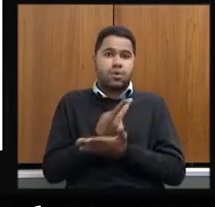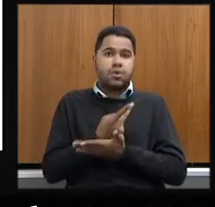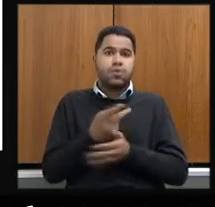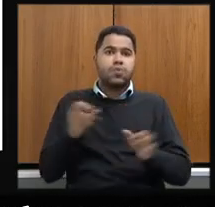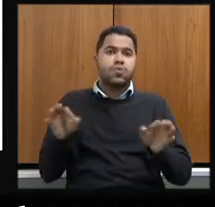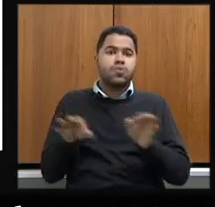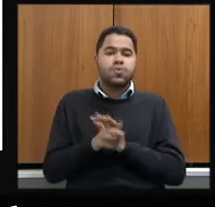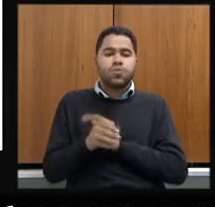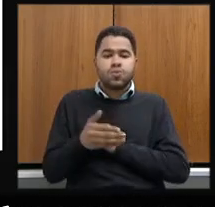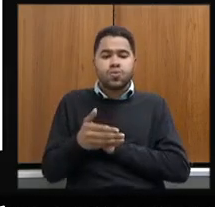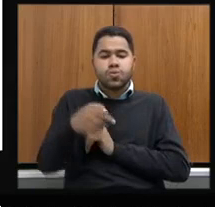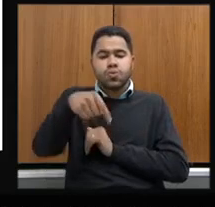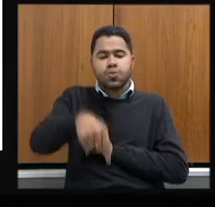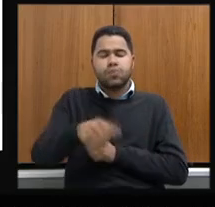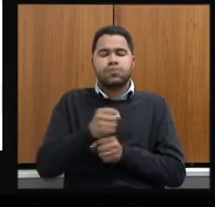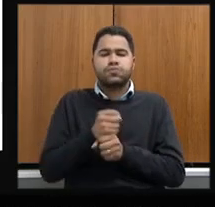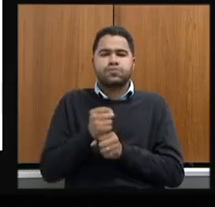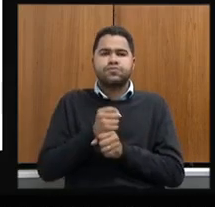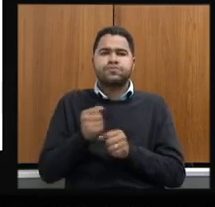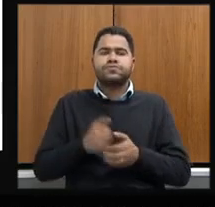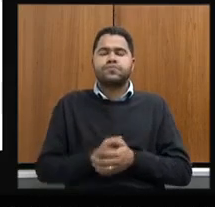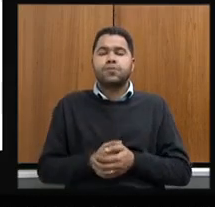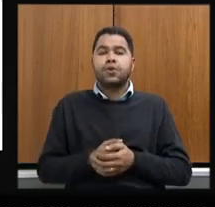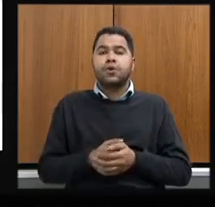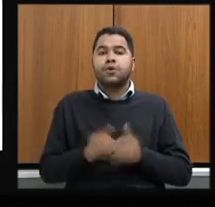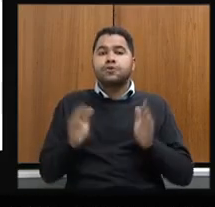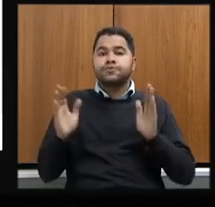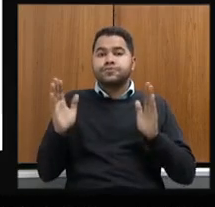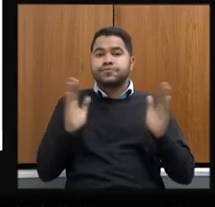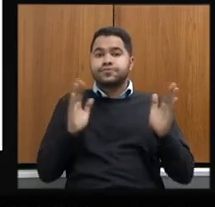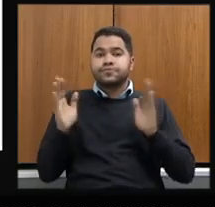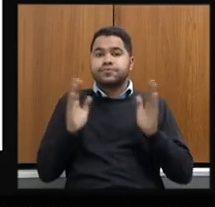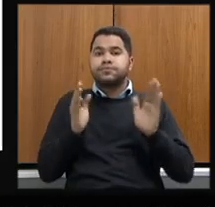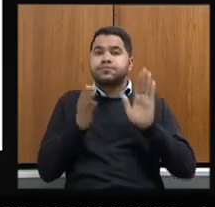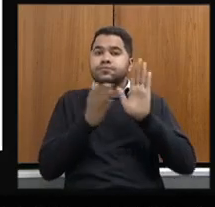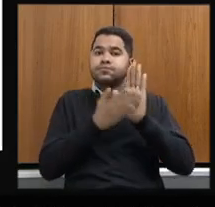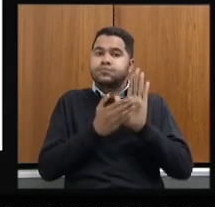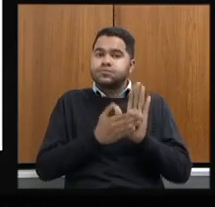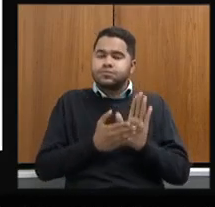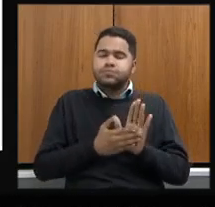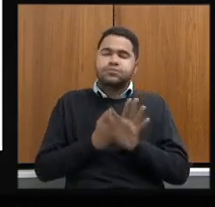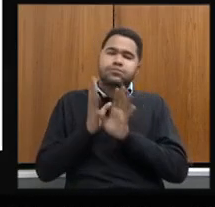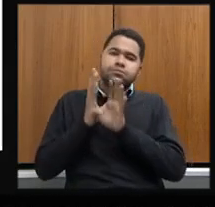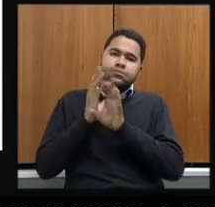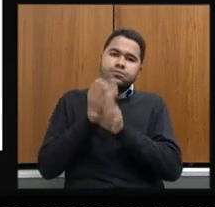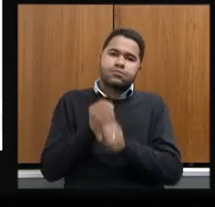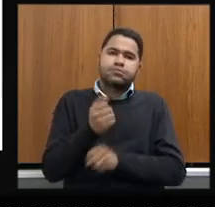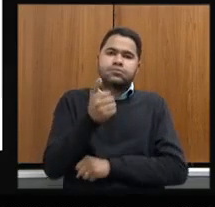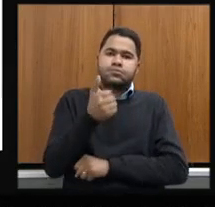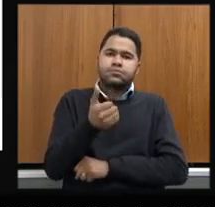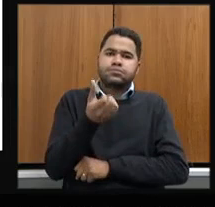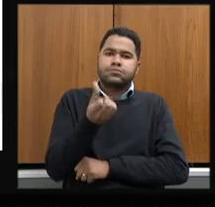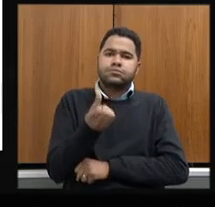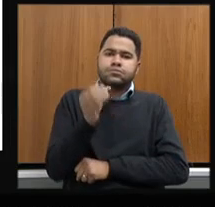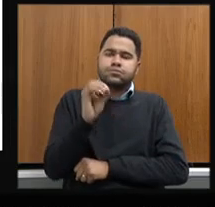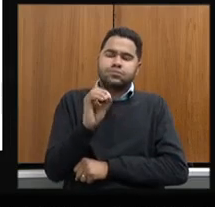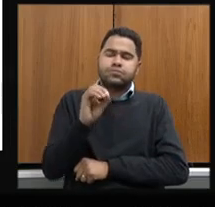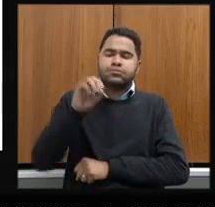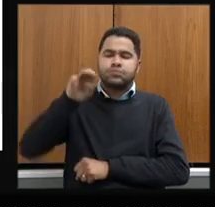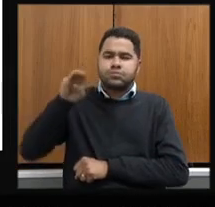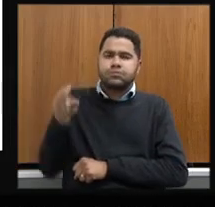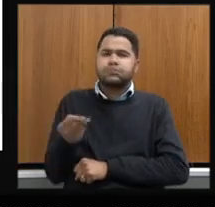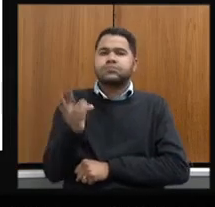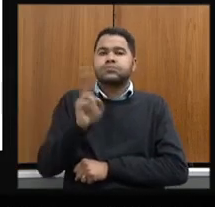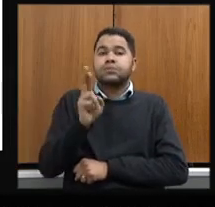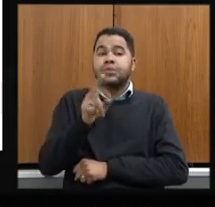encerrará neste ano é neste período e está tratando aqui foi um montante de 160 milhões de reais